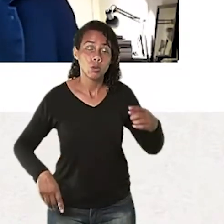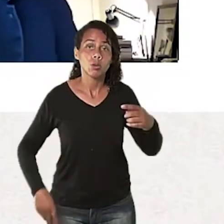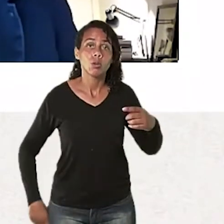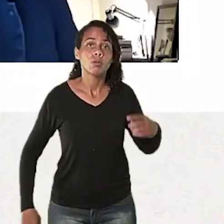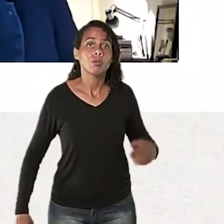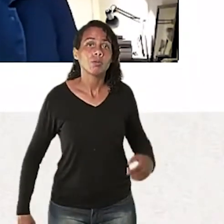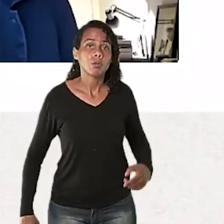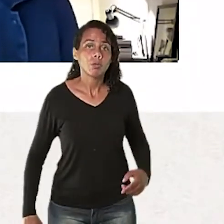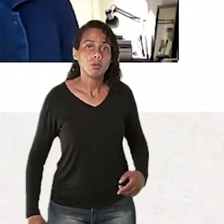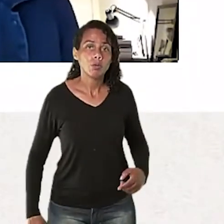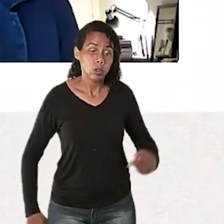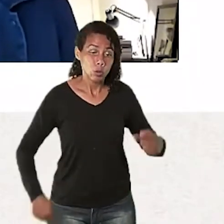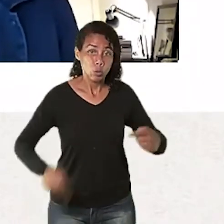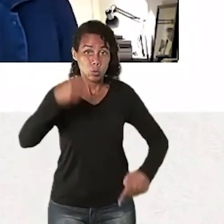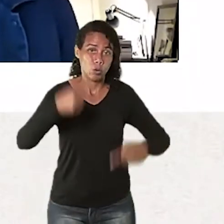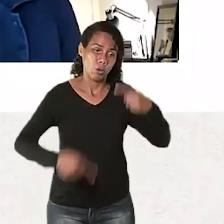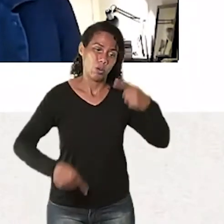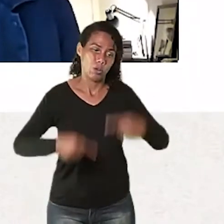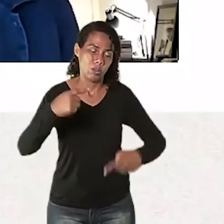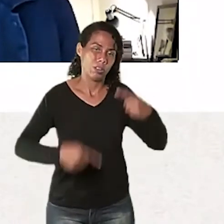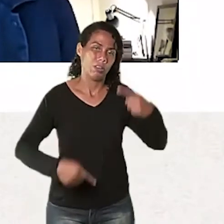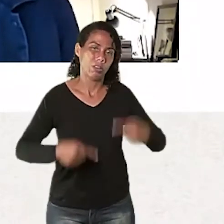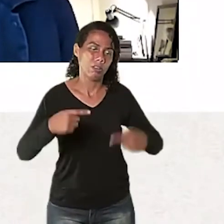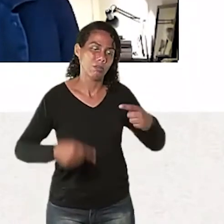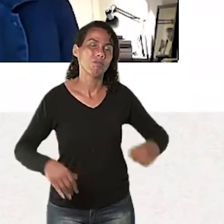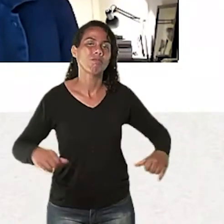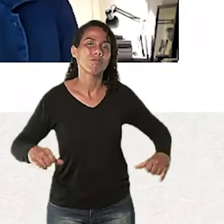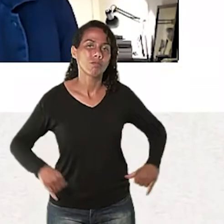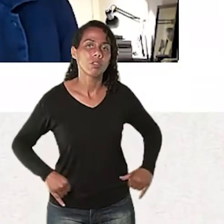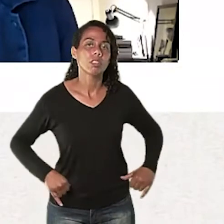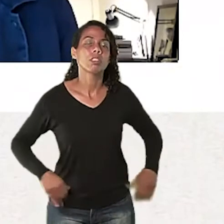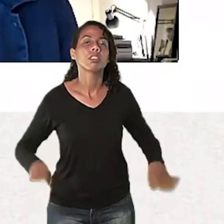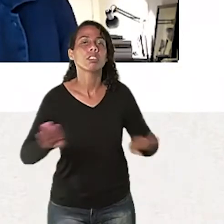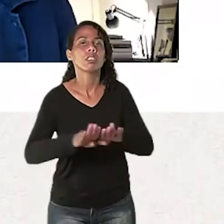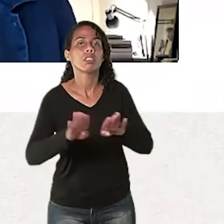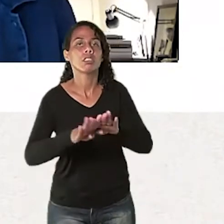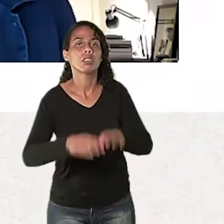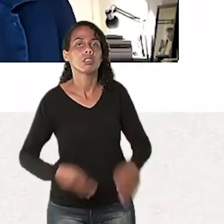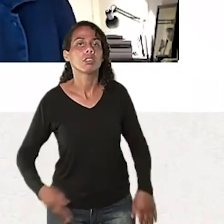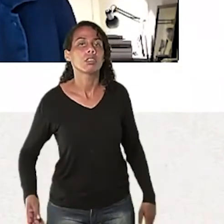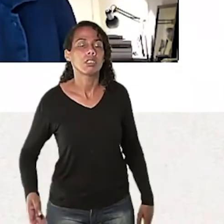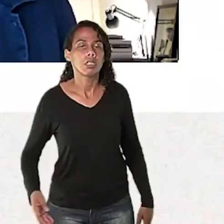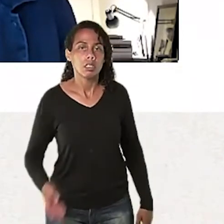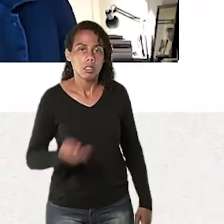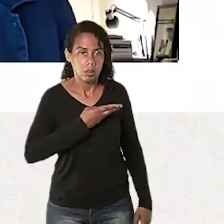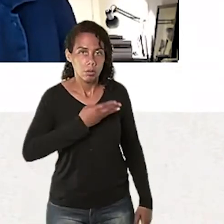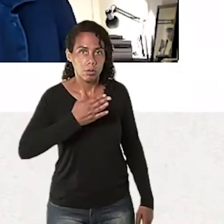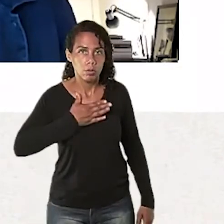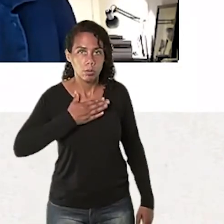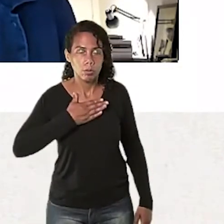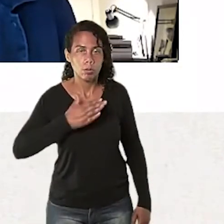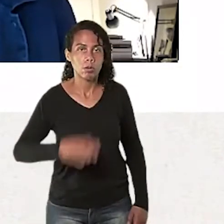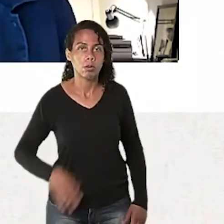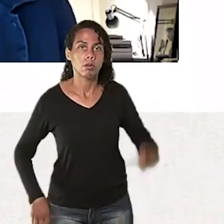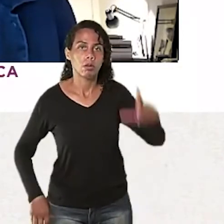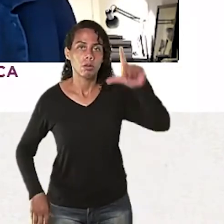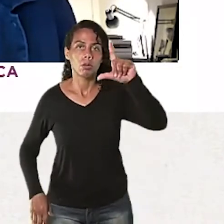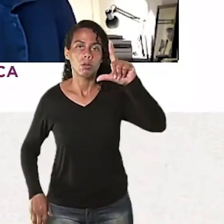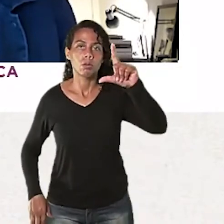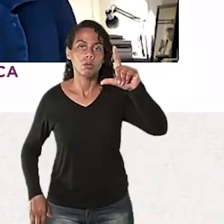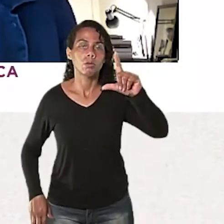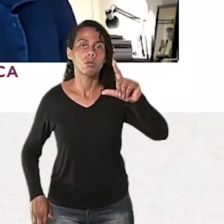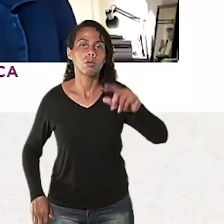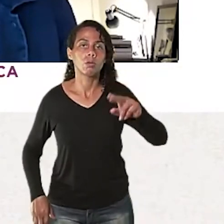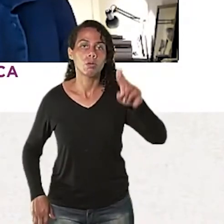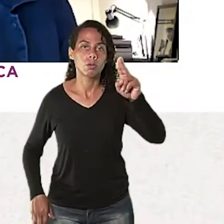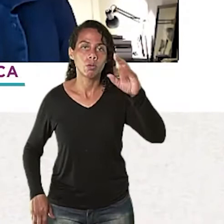gratuita, né? E o Lucas Figueiredo, nosso querido Lucas, que foi o único condenado no caso PC Farias, no